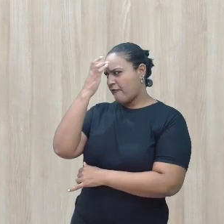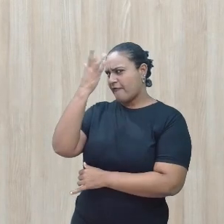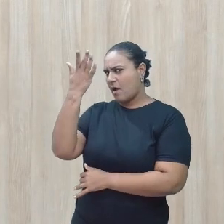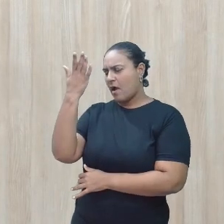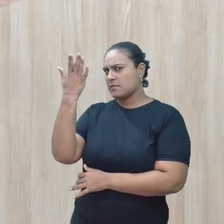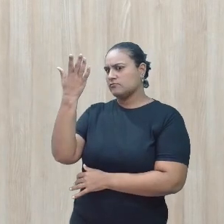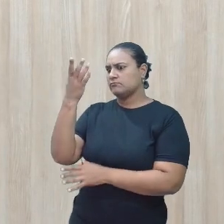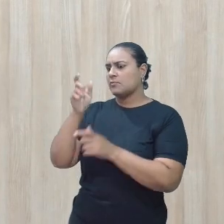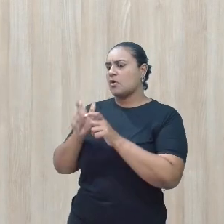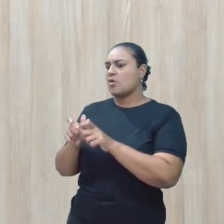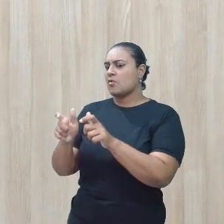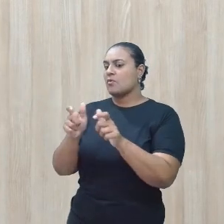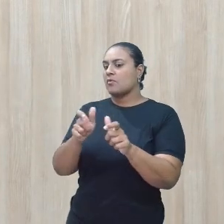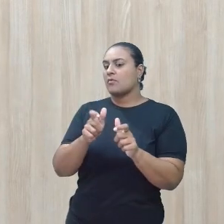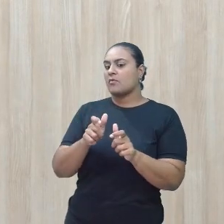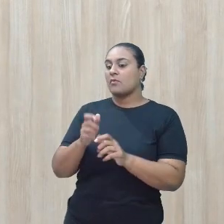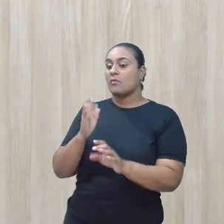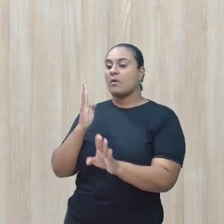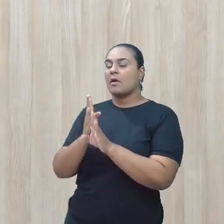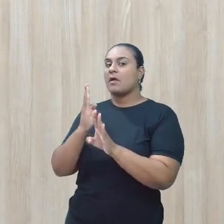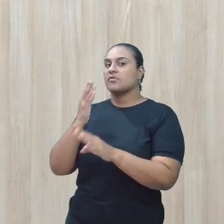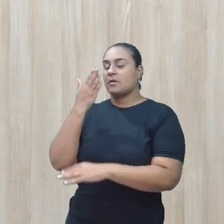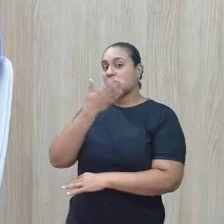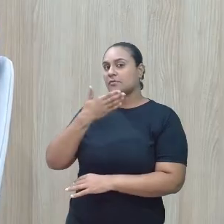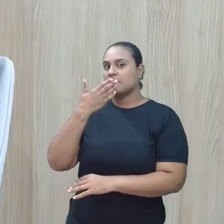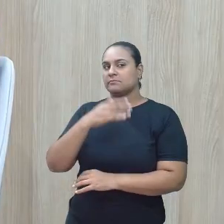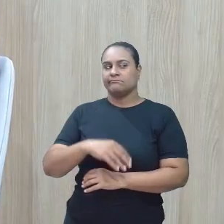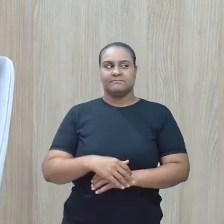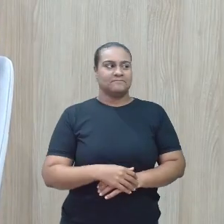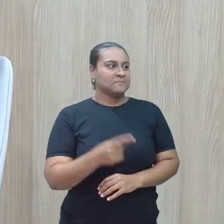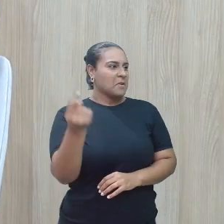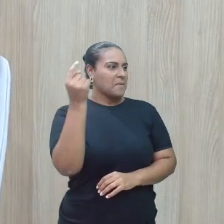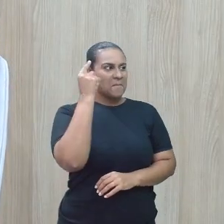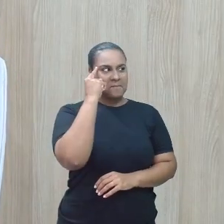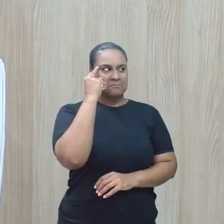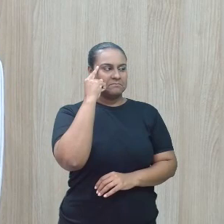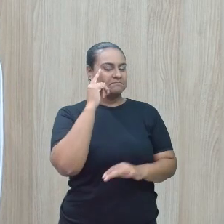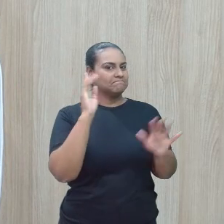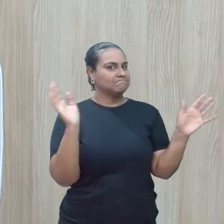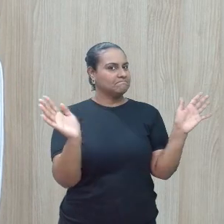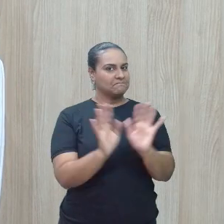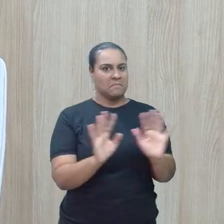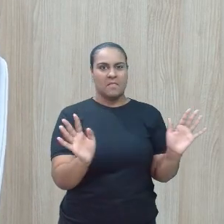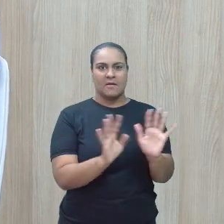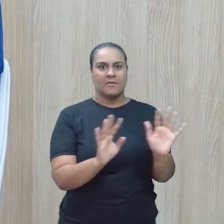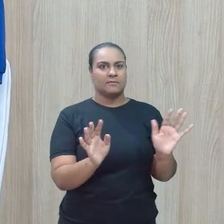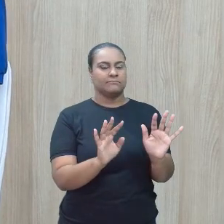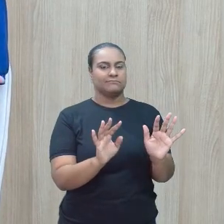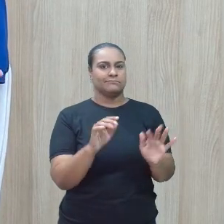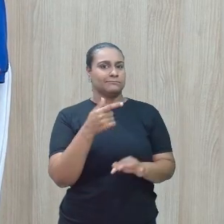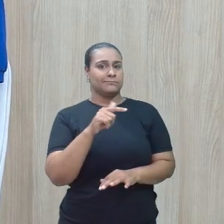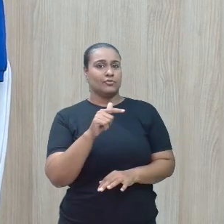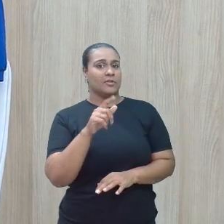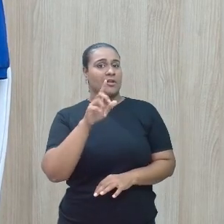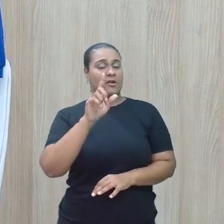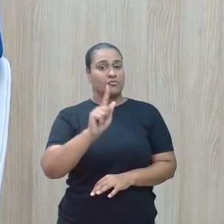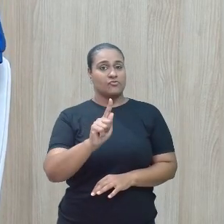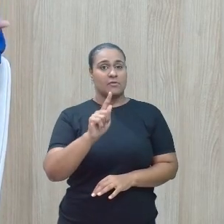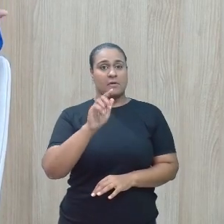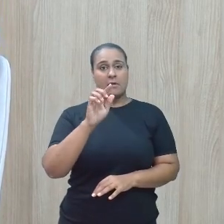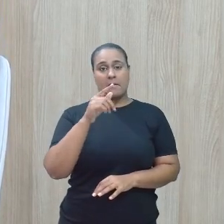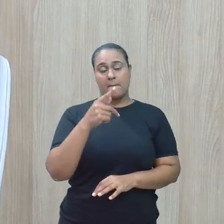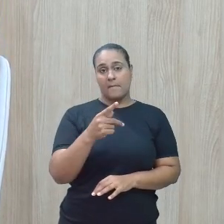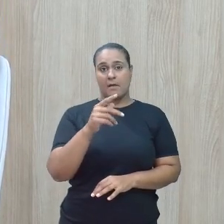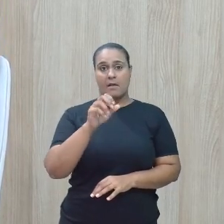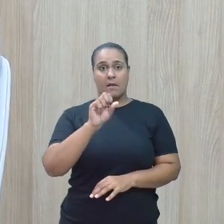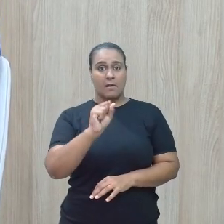meninos escondiam doces? Era fácil? Pensando bem aqui, professor Alami, não, viu? Não tinha GPS. Como é que eu